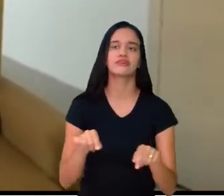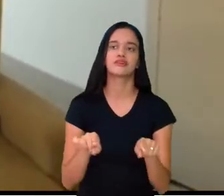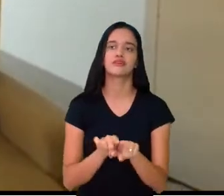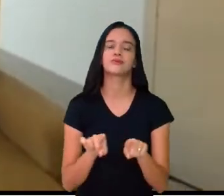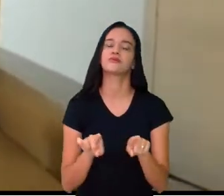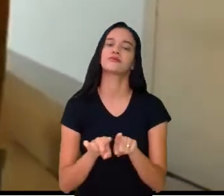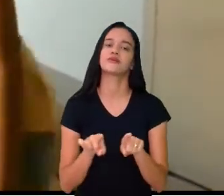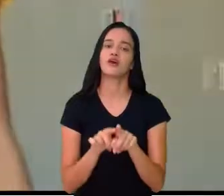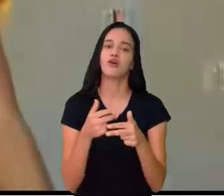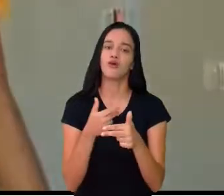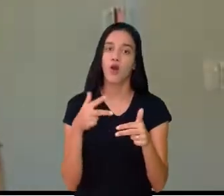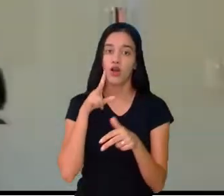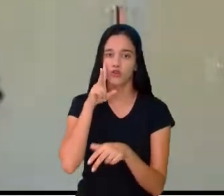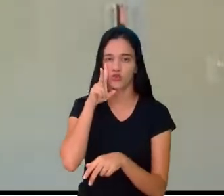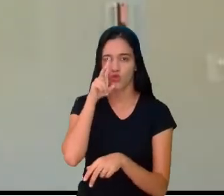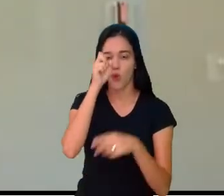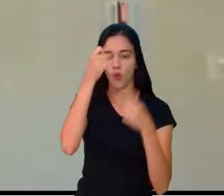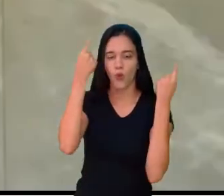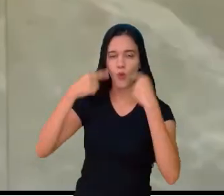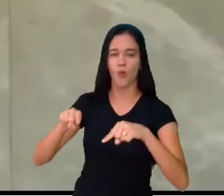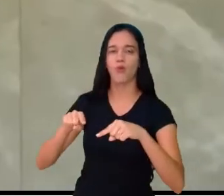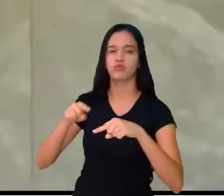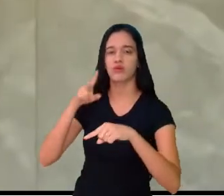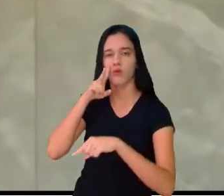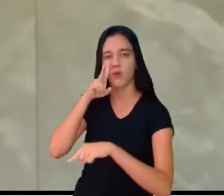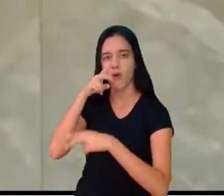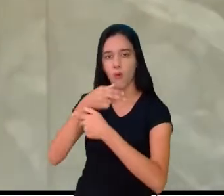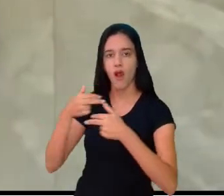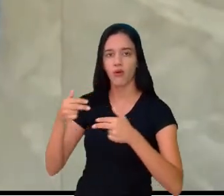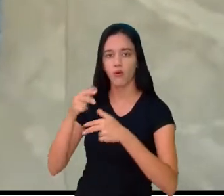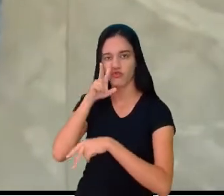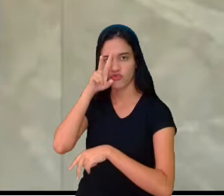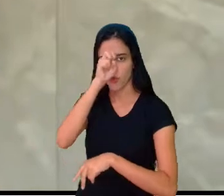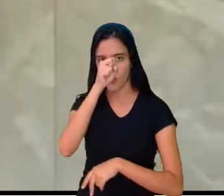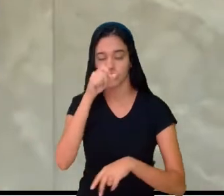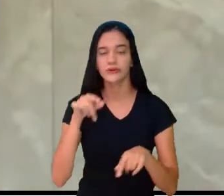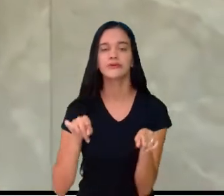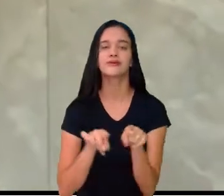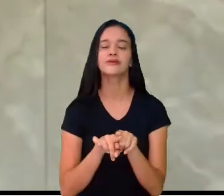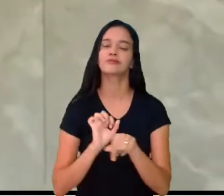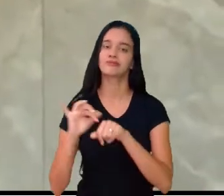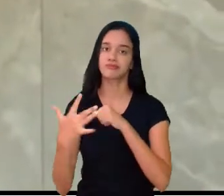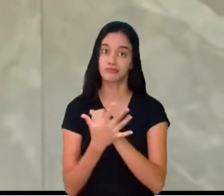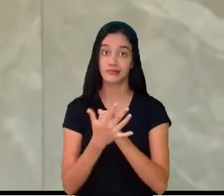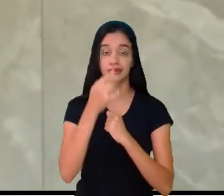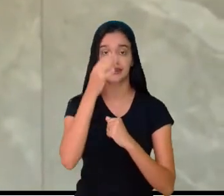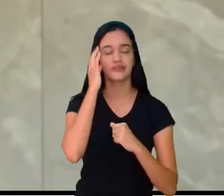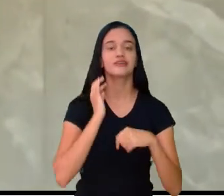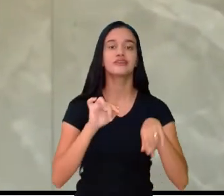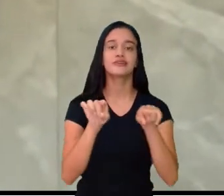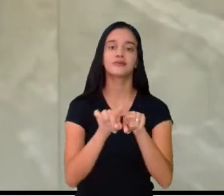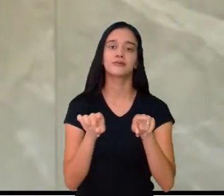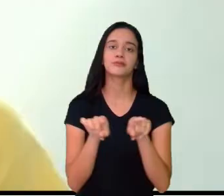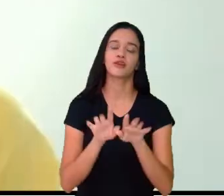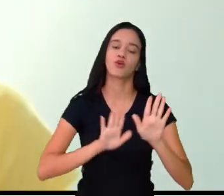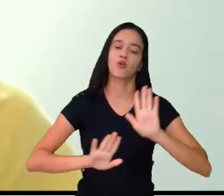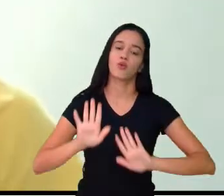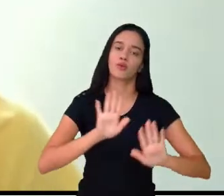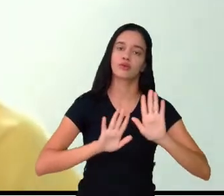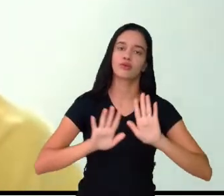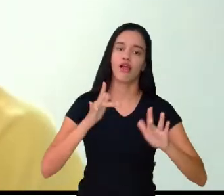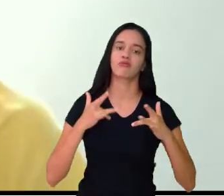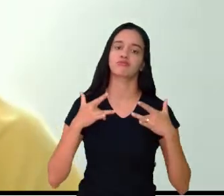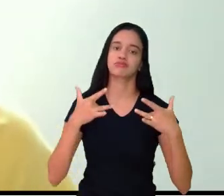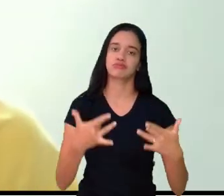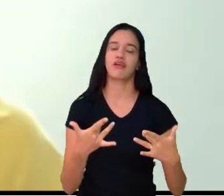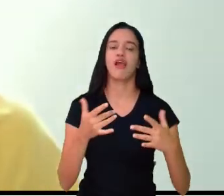coisa muito forte. Mas que com toda essa compaixão, cuidado com o próximo, com todas essas pessoas que